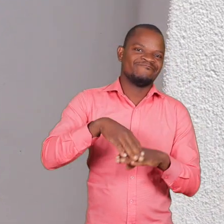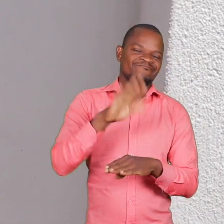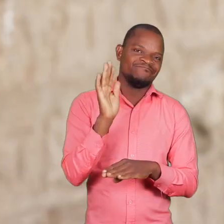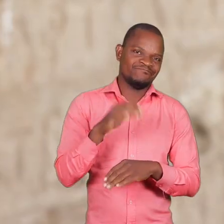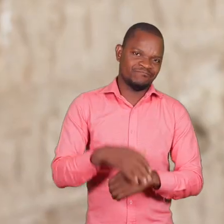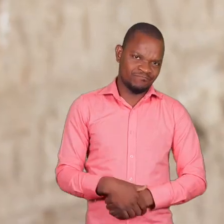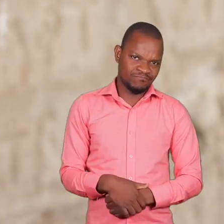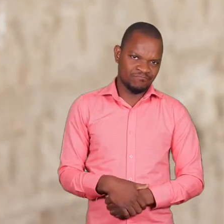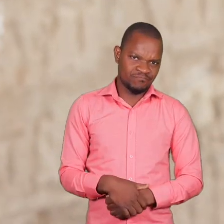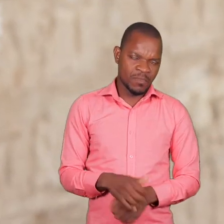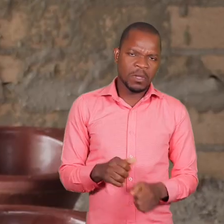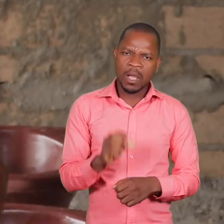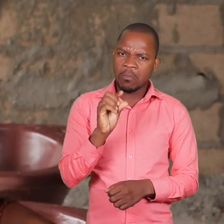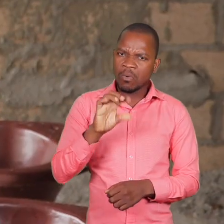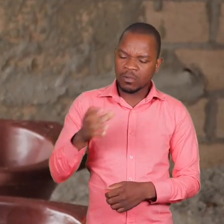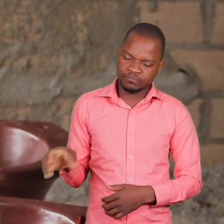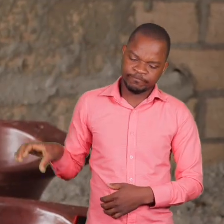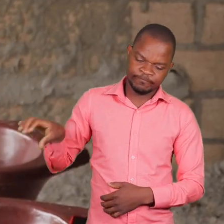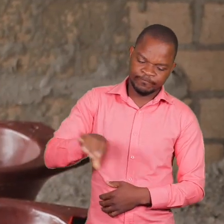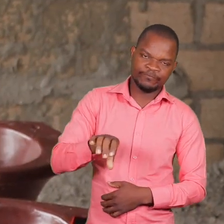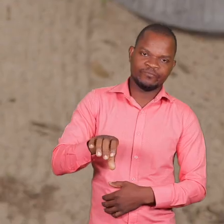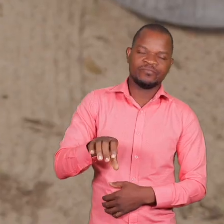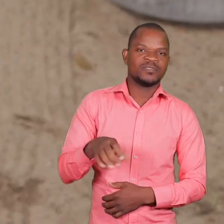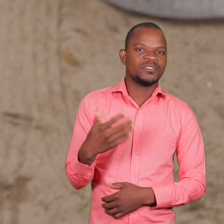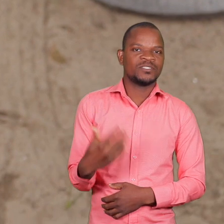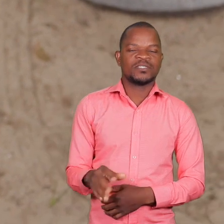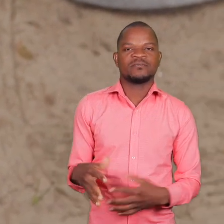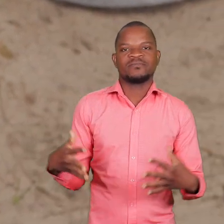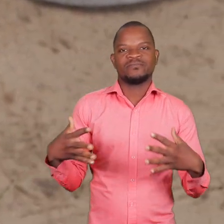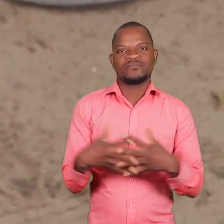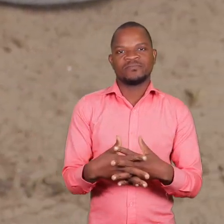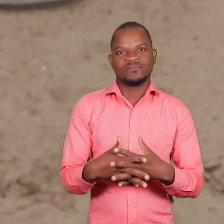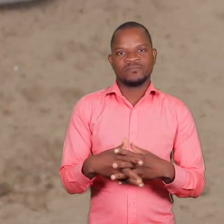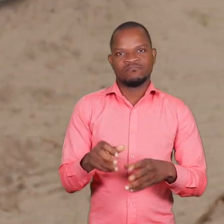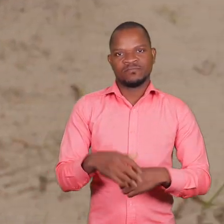copo de água. Um copo de água é suficiente e faz descarga direta.